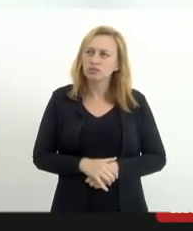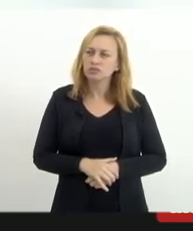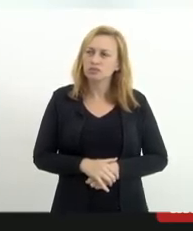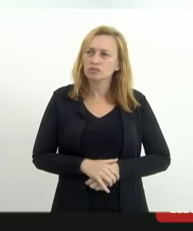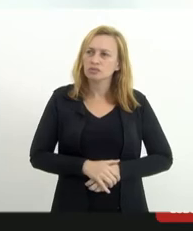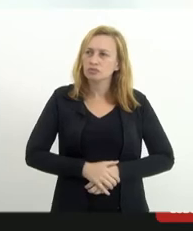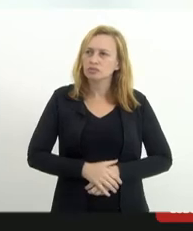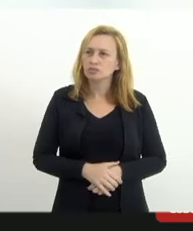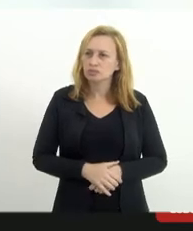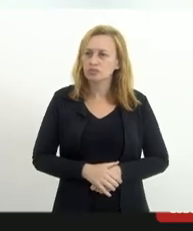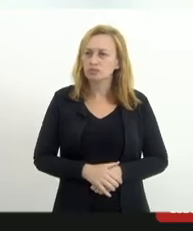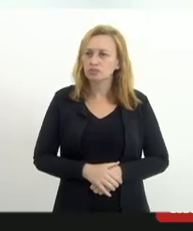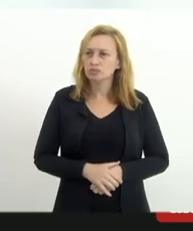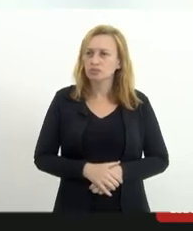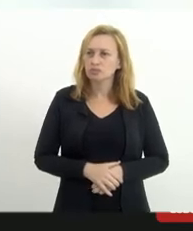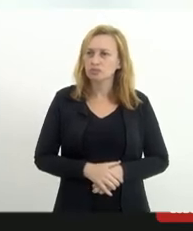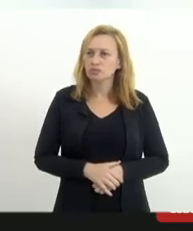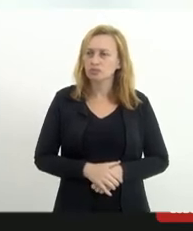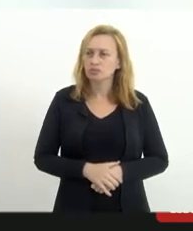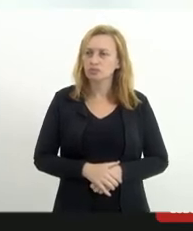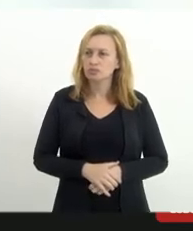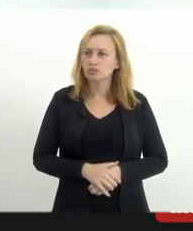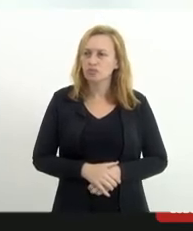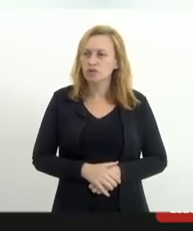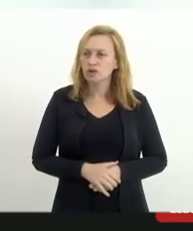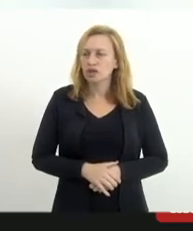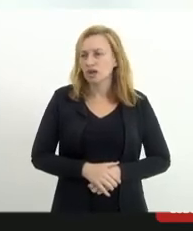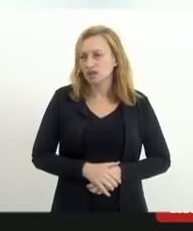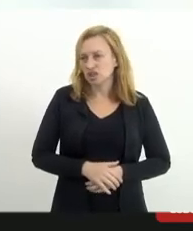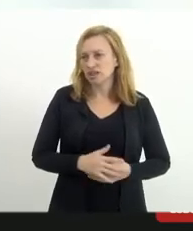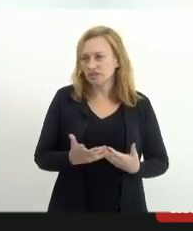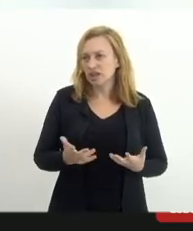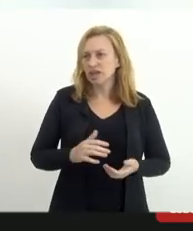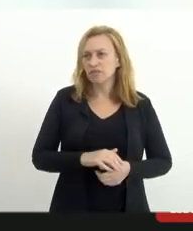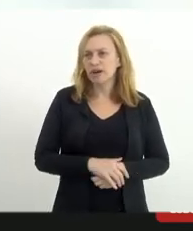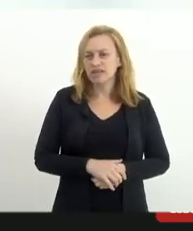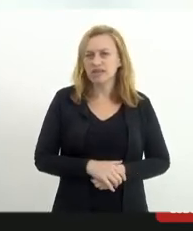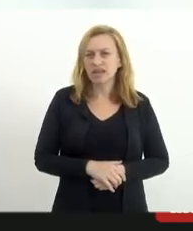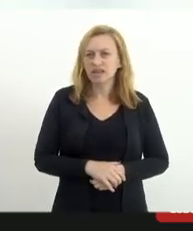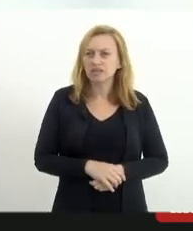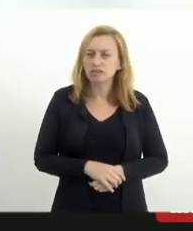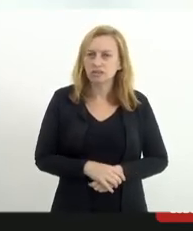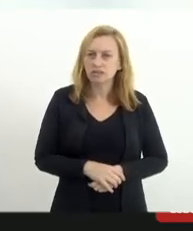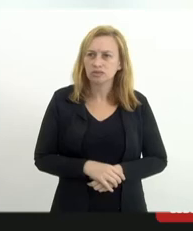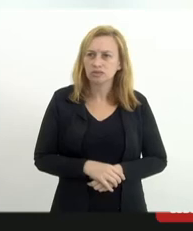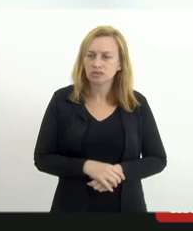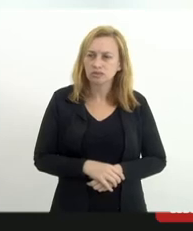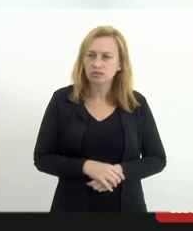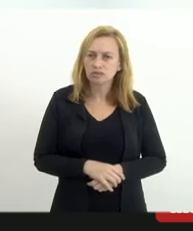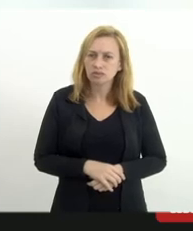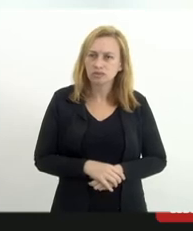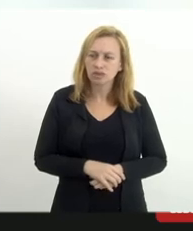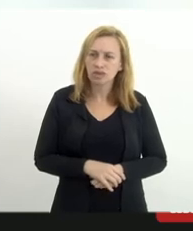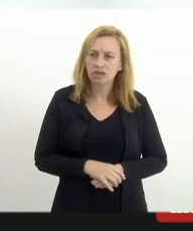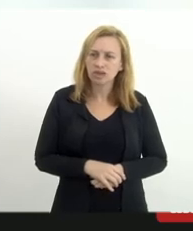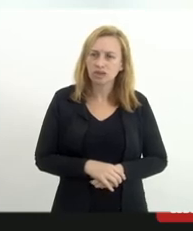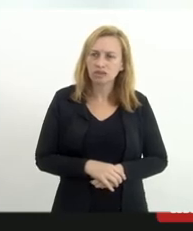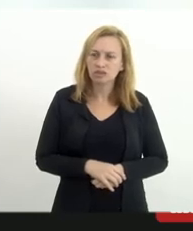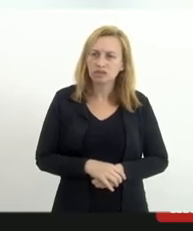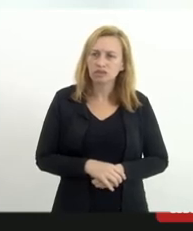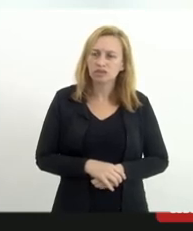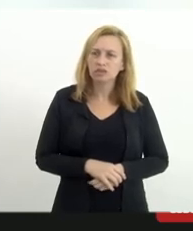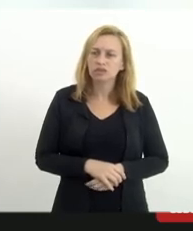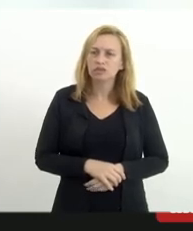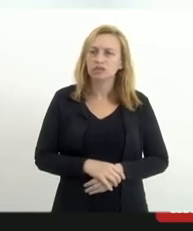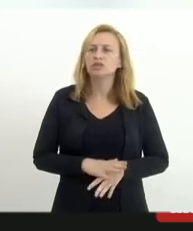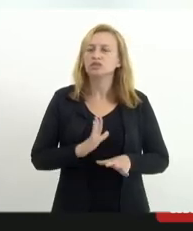Janeiro a cópia integral do protocolo de intenções assinado com a Petrobras do GasLub. E assim